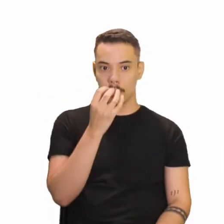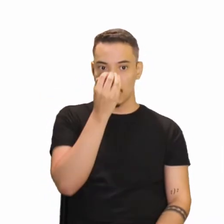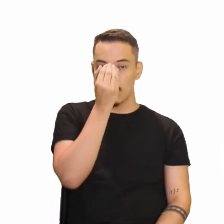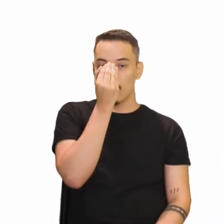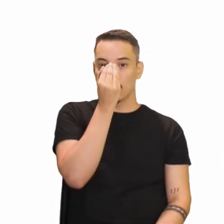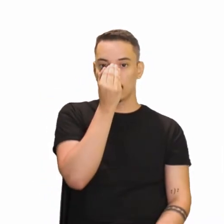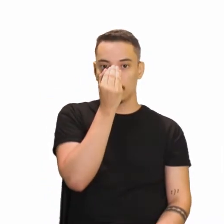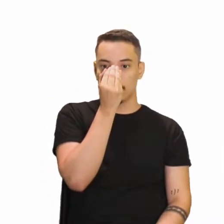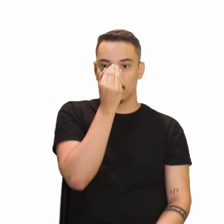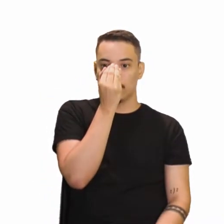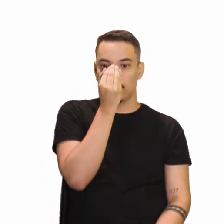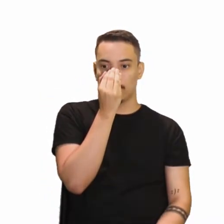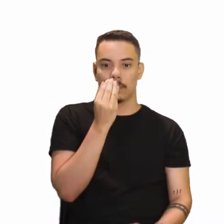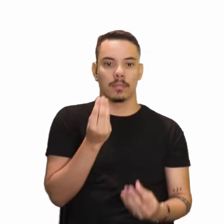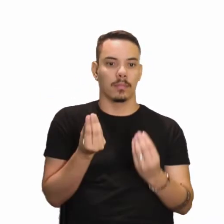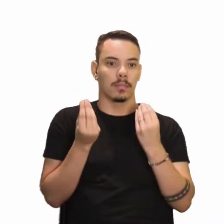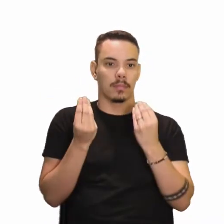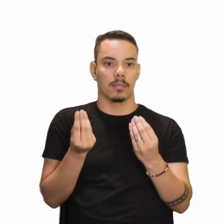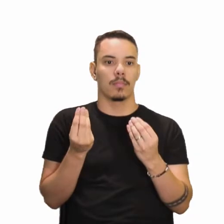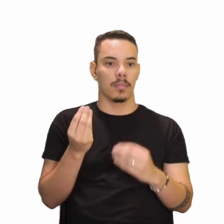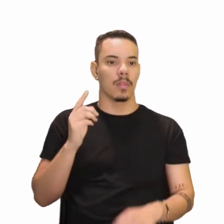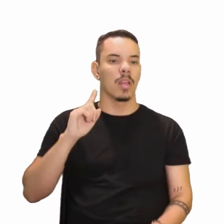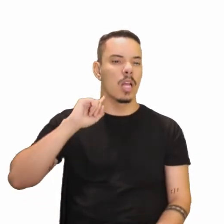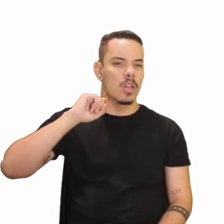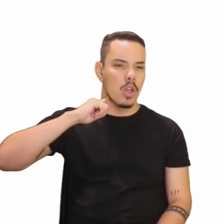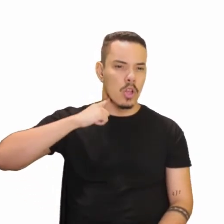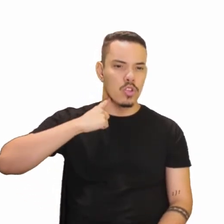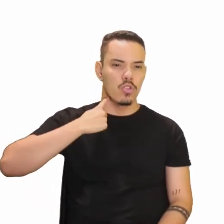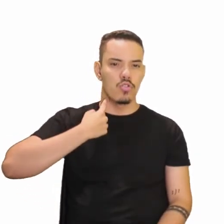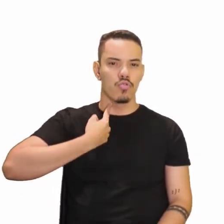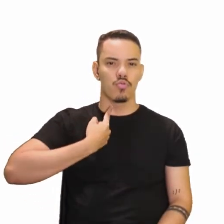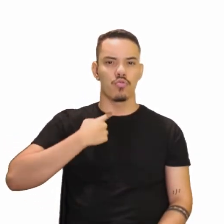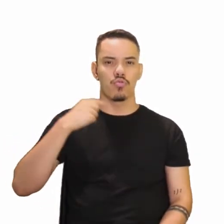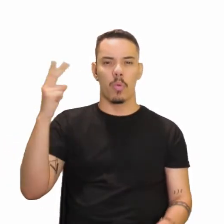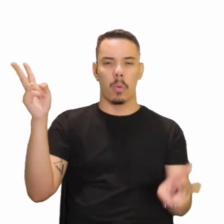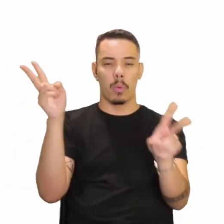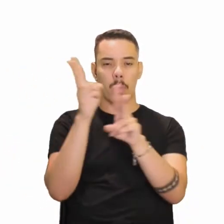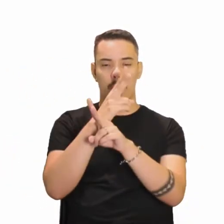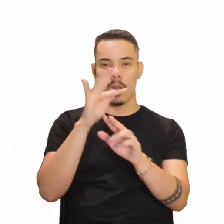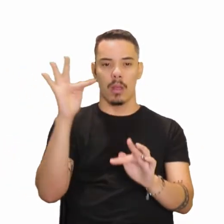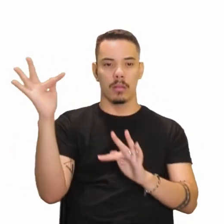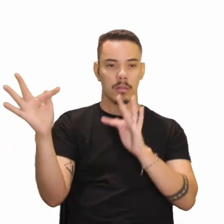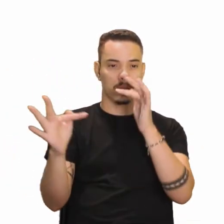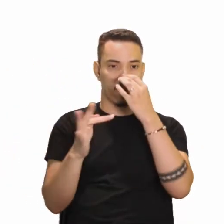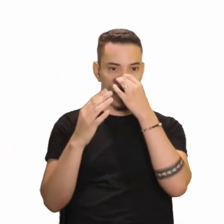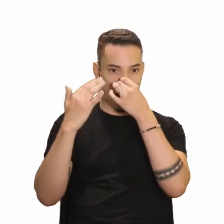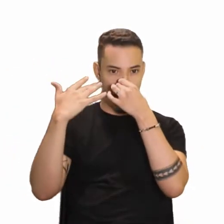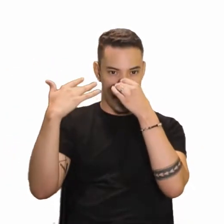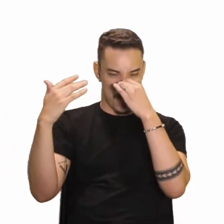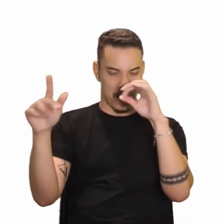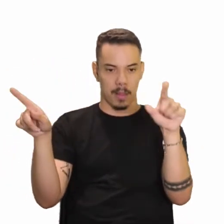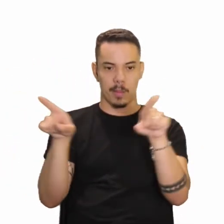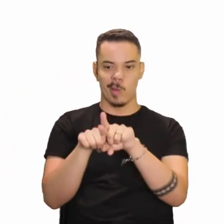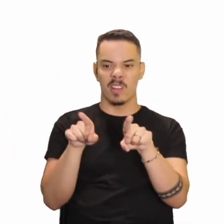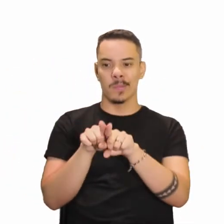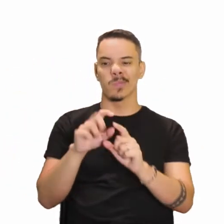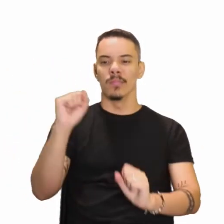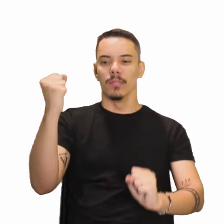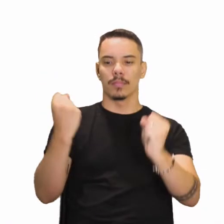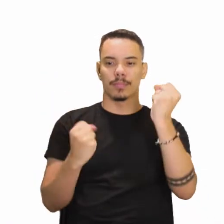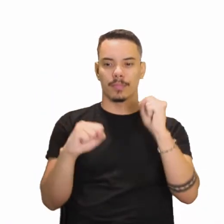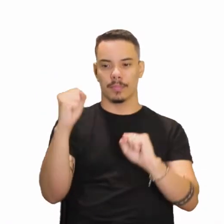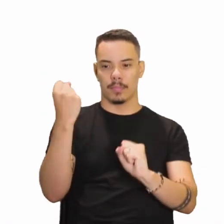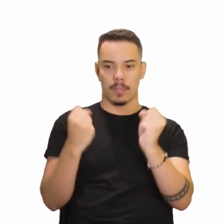ó falando do quê da poluição do meio ambiente da poluição das fábricas então